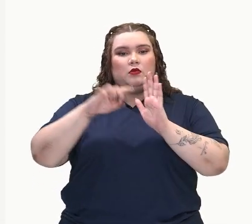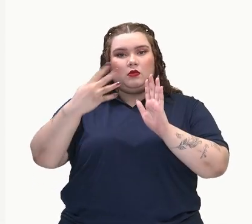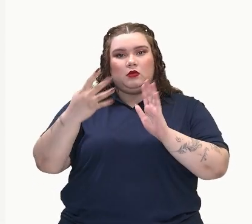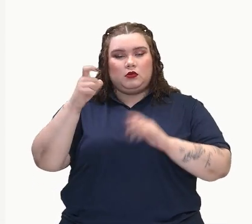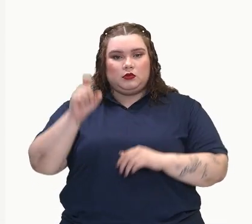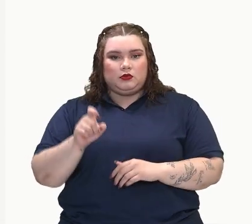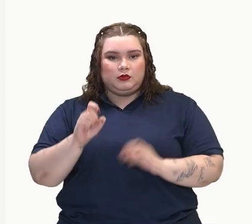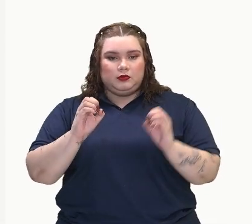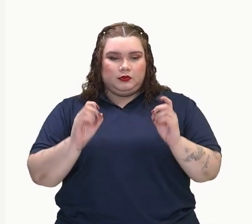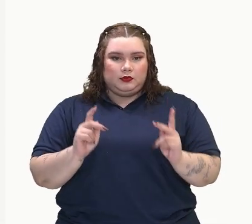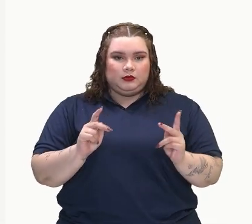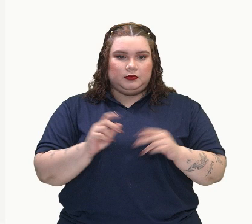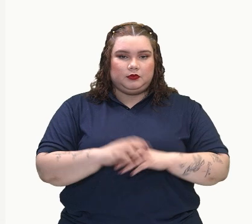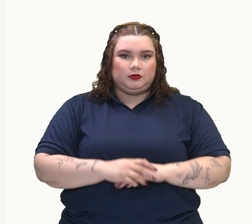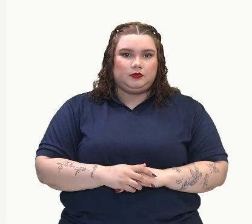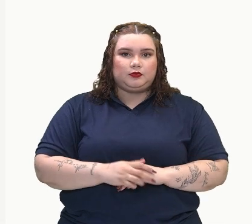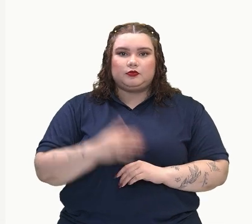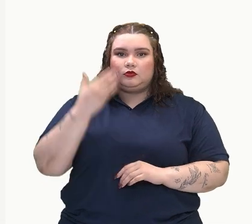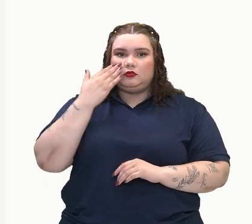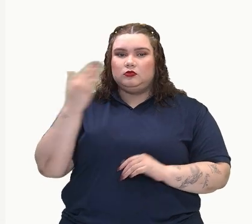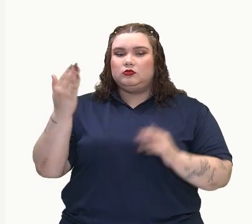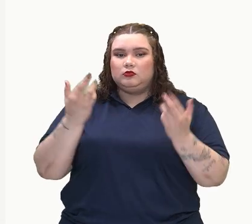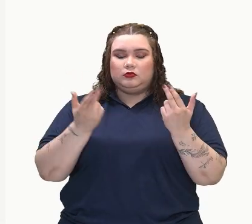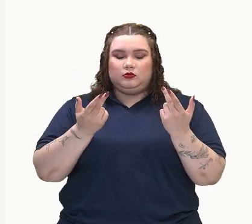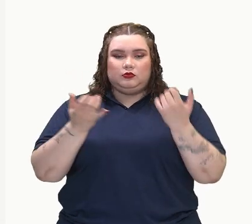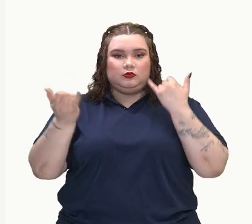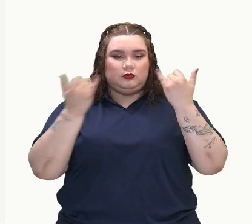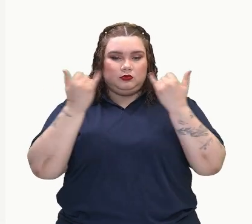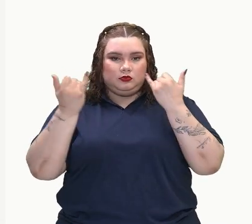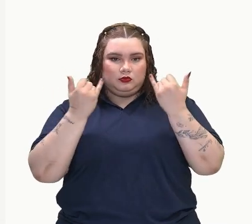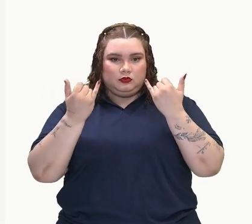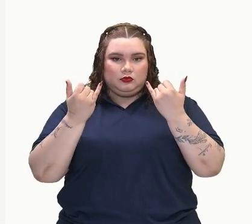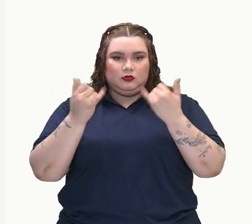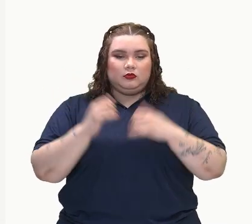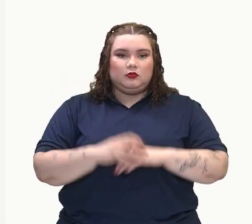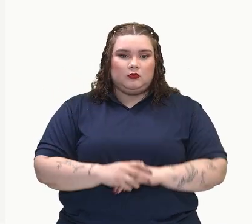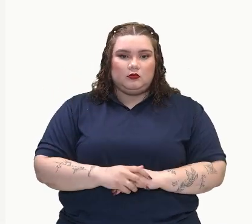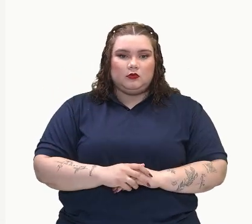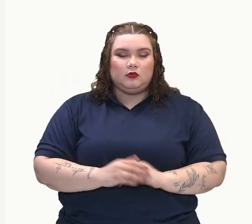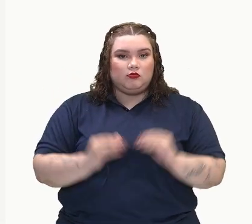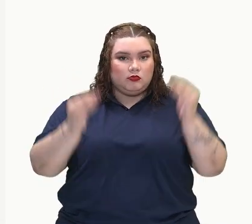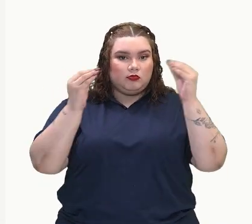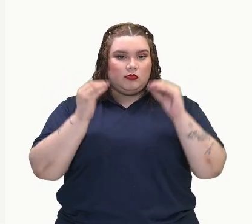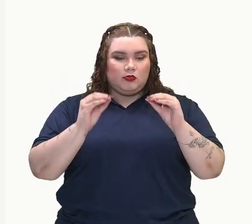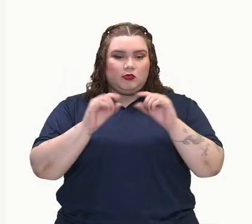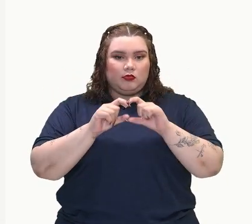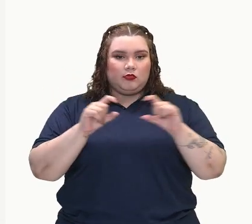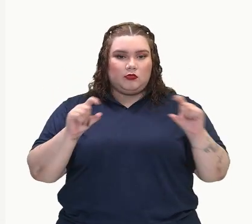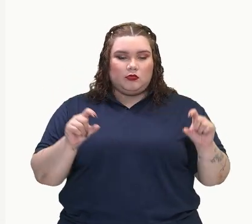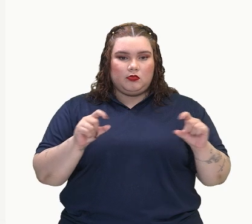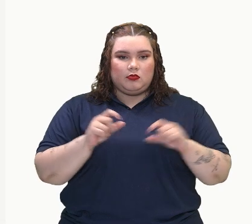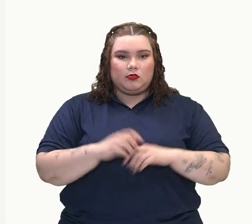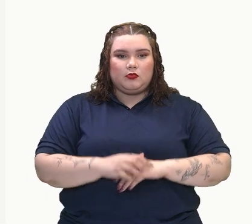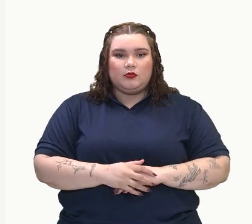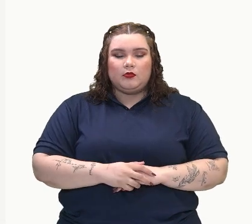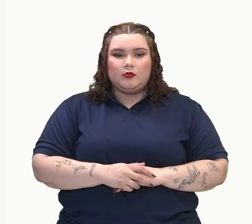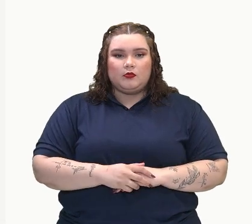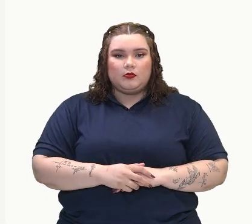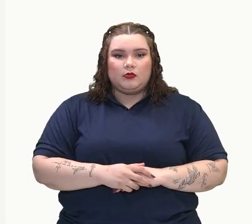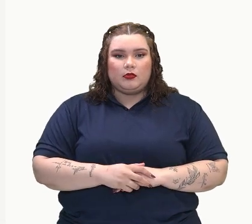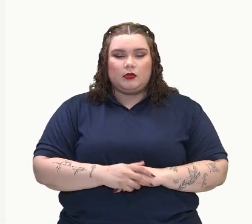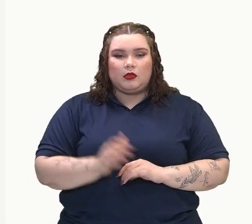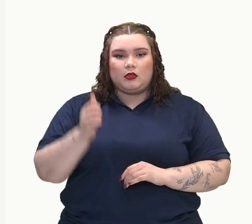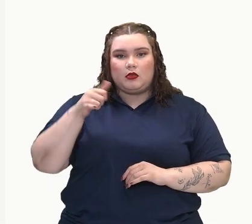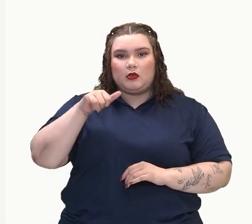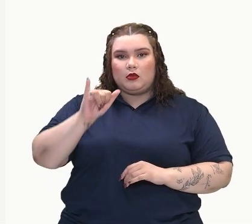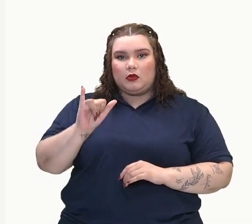Então, nós já temos aqui... É a mesma coisa com esse cidadão aqui. Nós vamos reescrever. Quem vai ser ele? Nós vamos ter